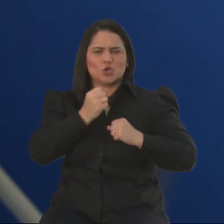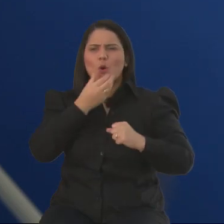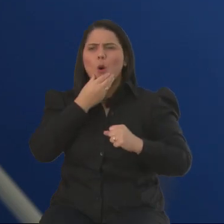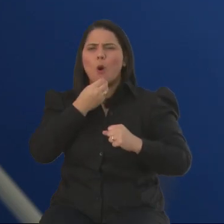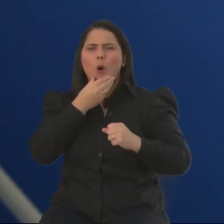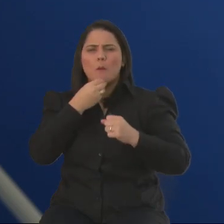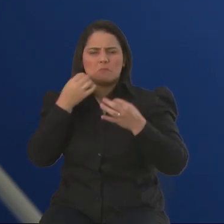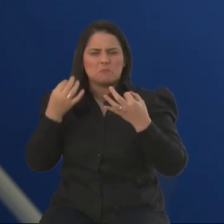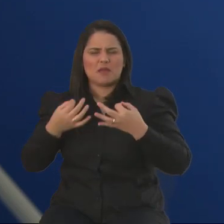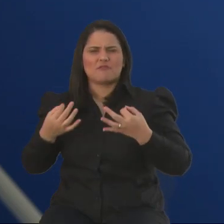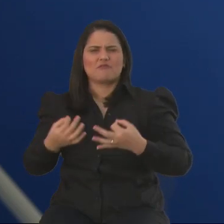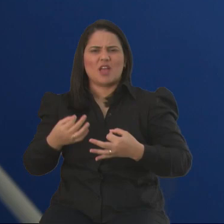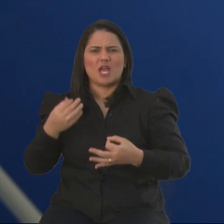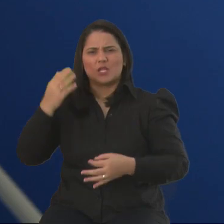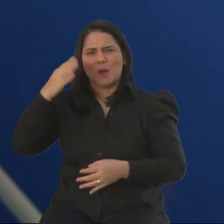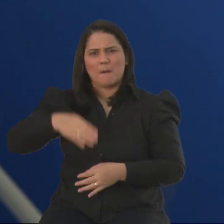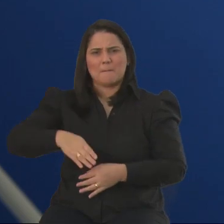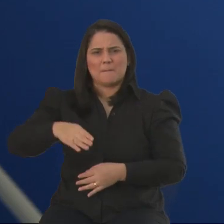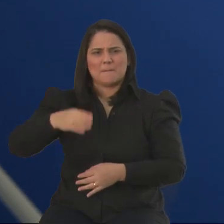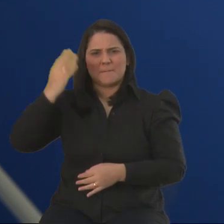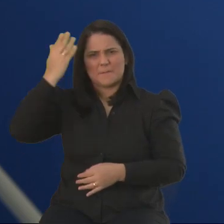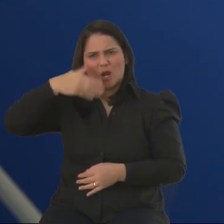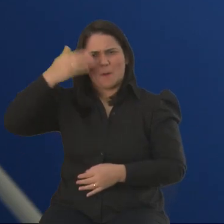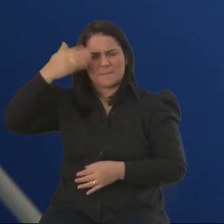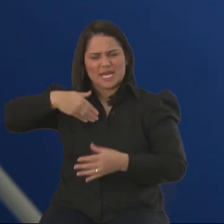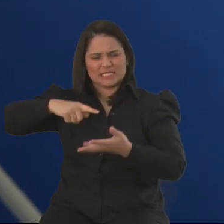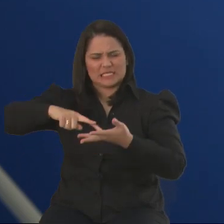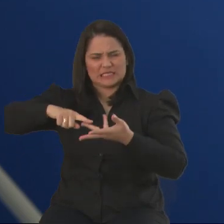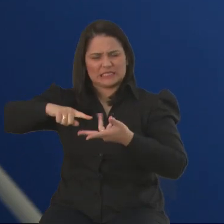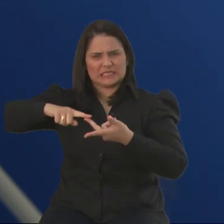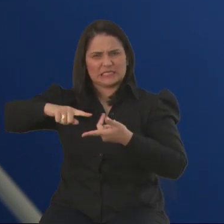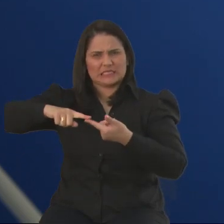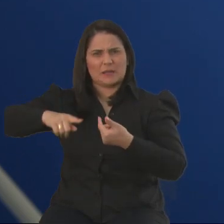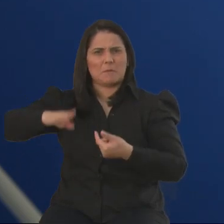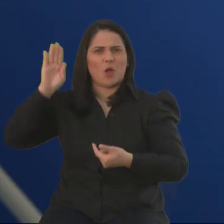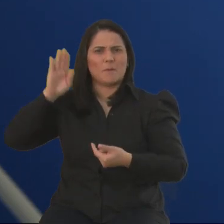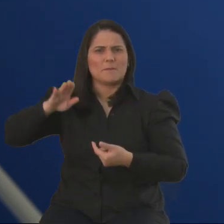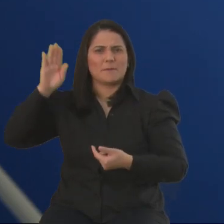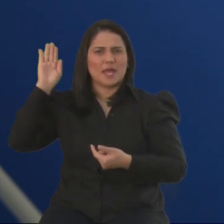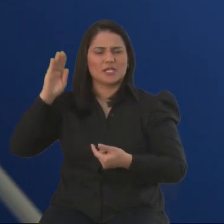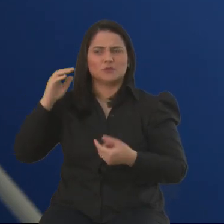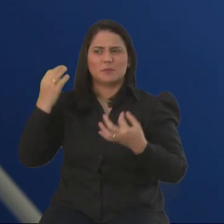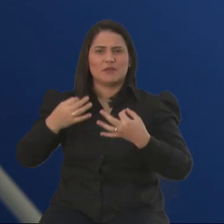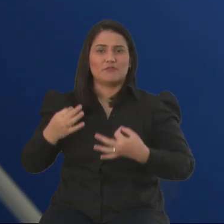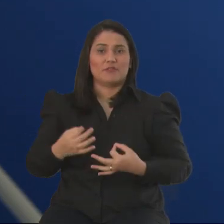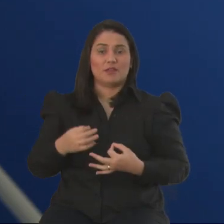de promessas perfeitas. Tudo perfeito, na perfeita percepção que somente ela